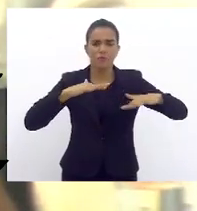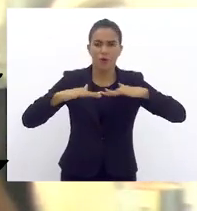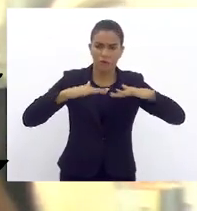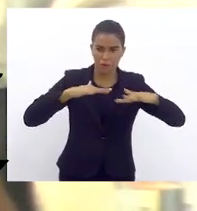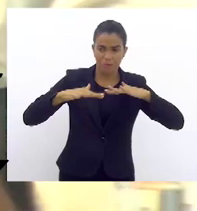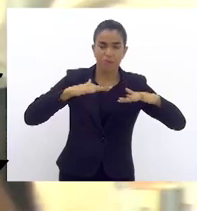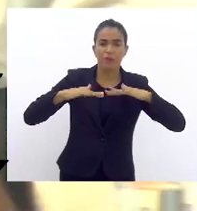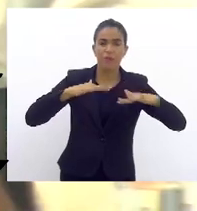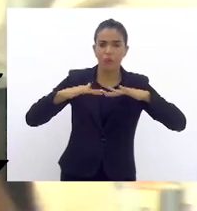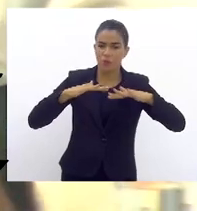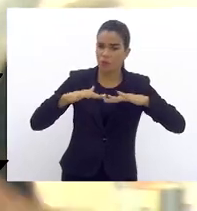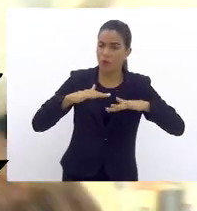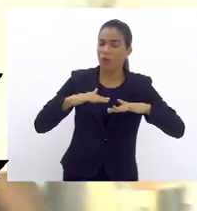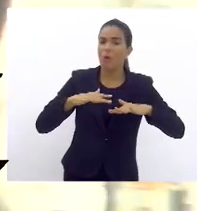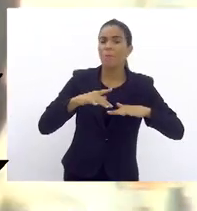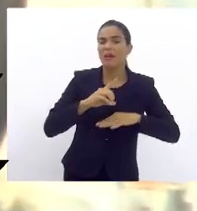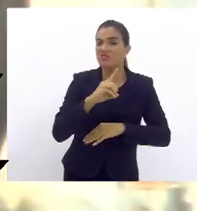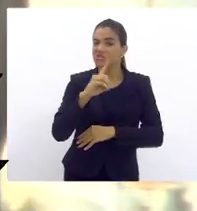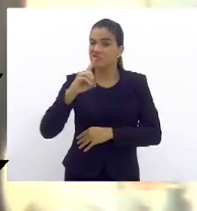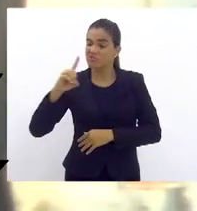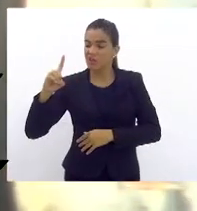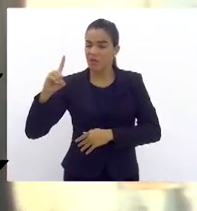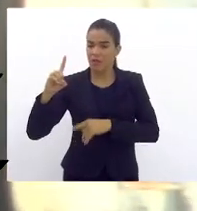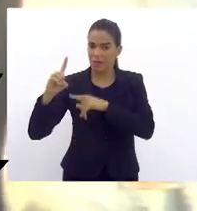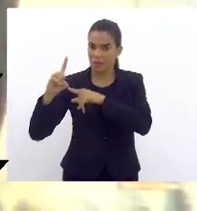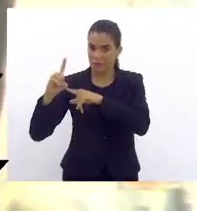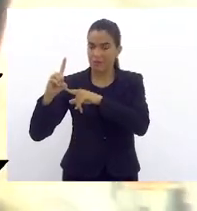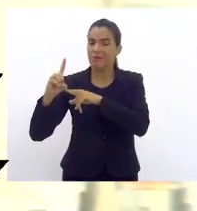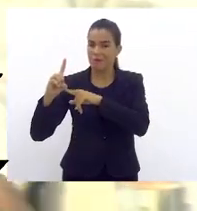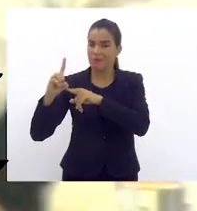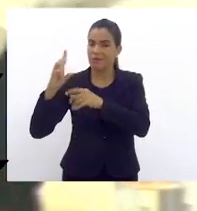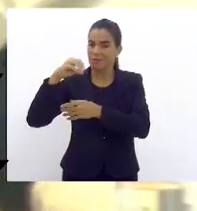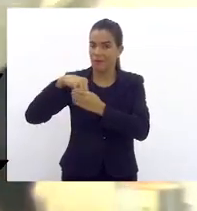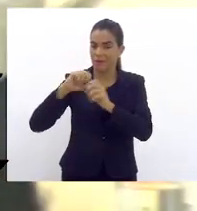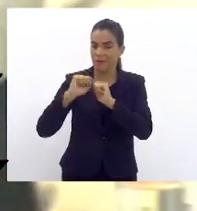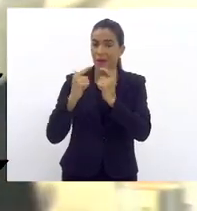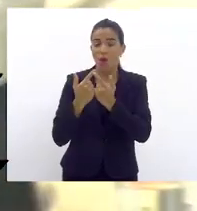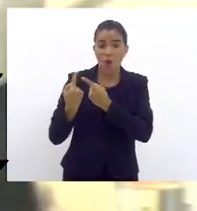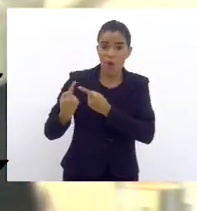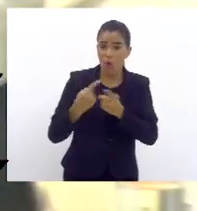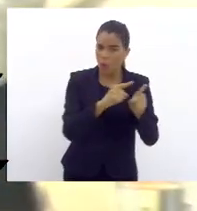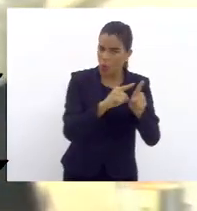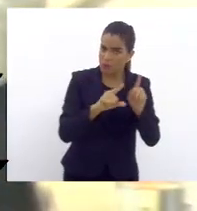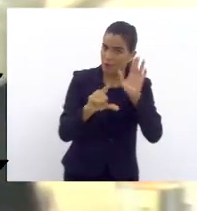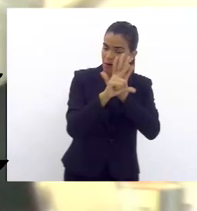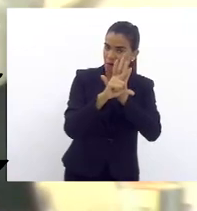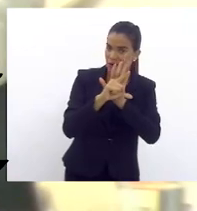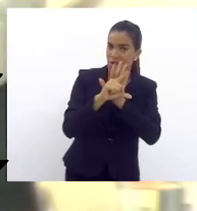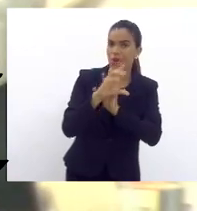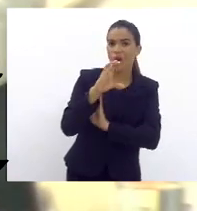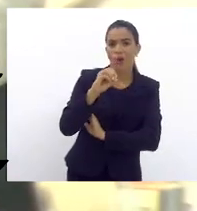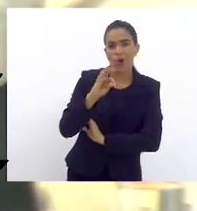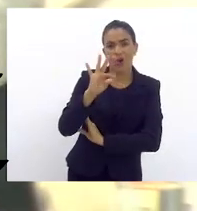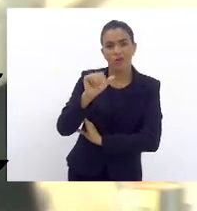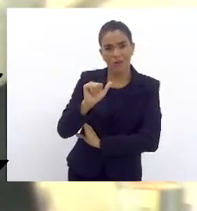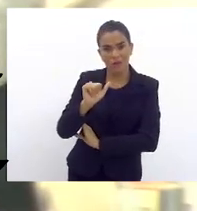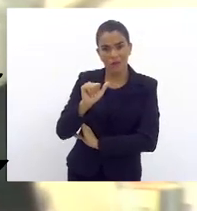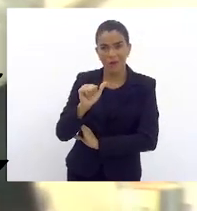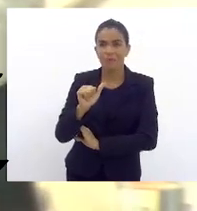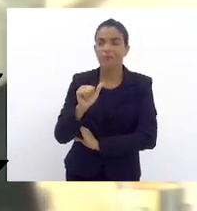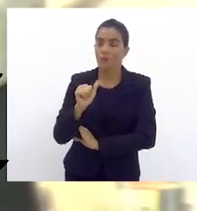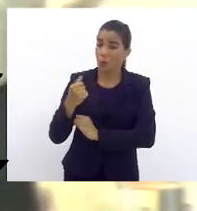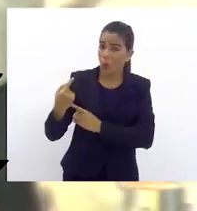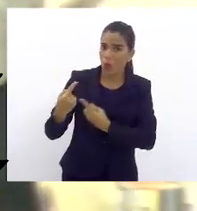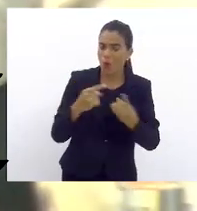mais direitista e conservadora aqui da Assembleia contra lei de cotas contra UERJ contra a bolsa